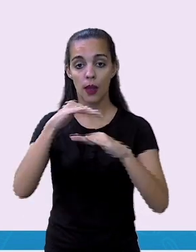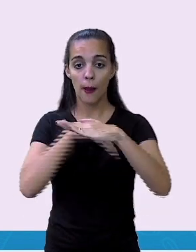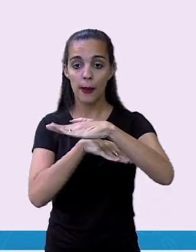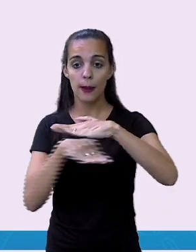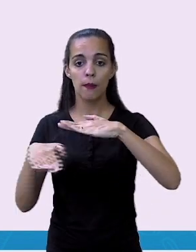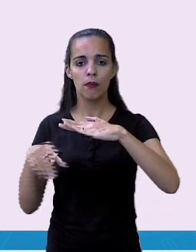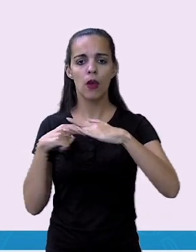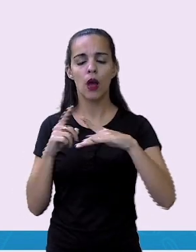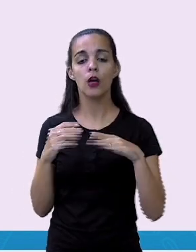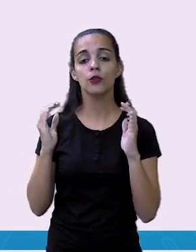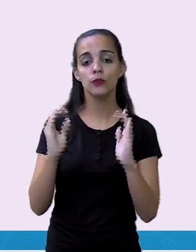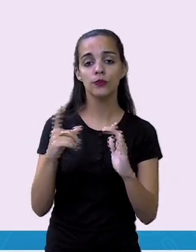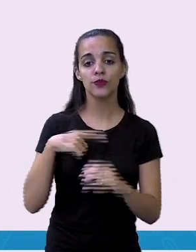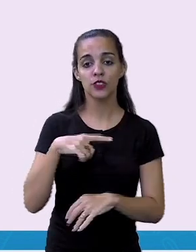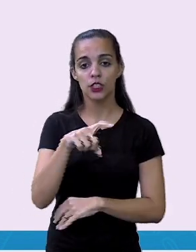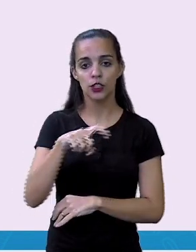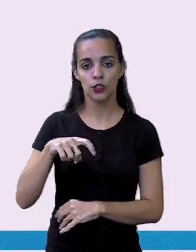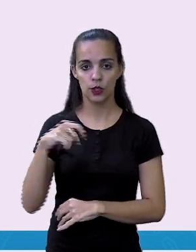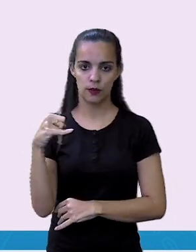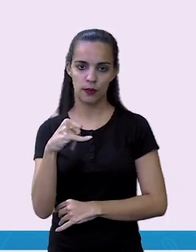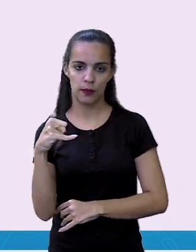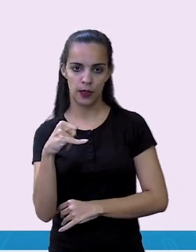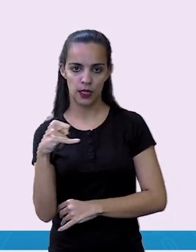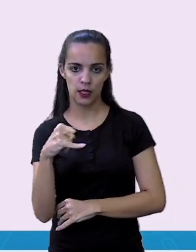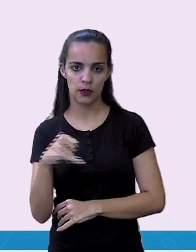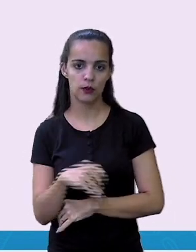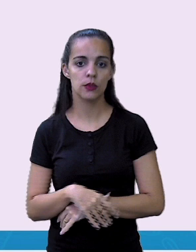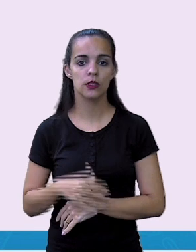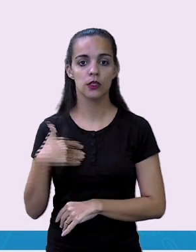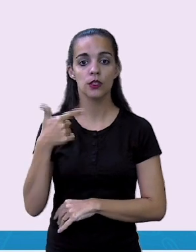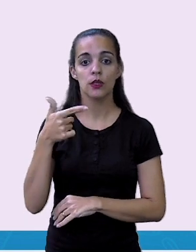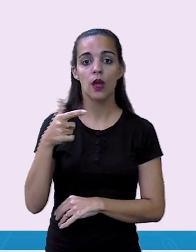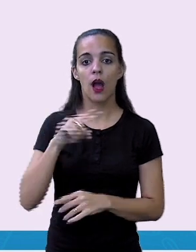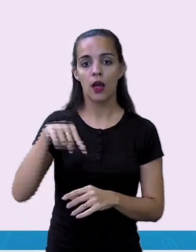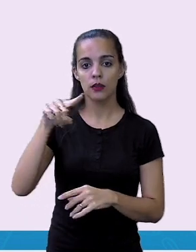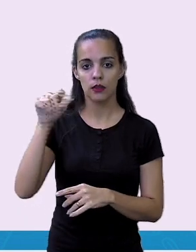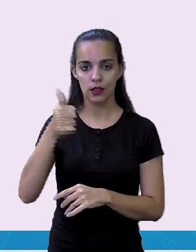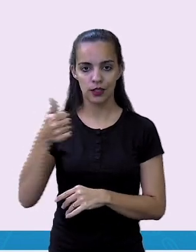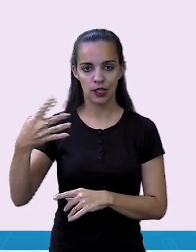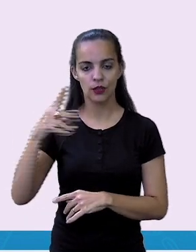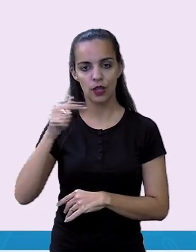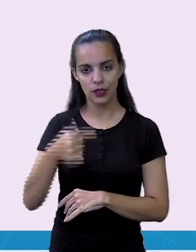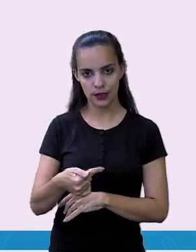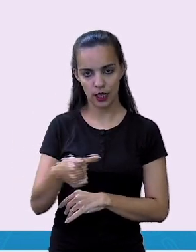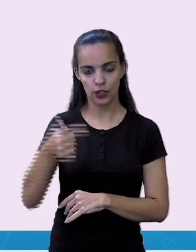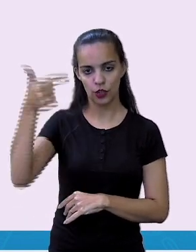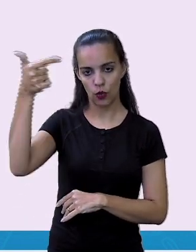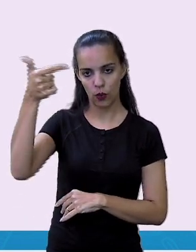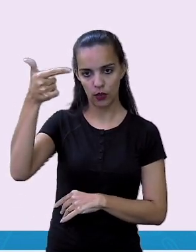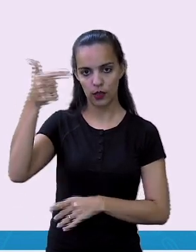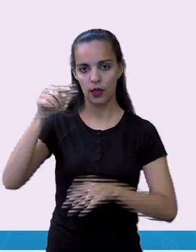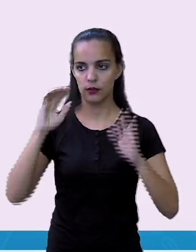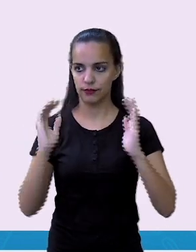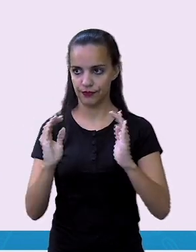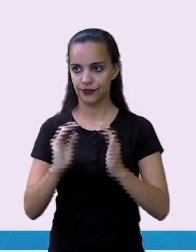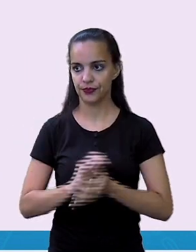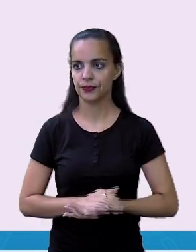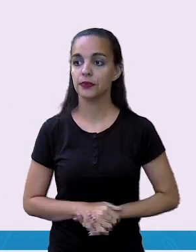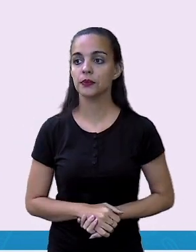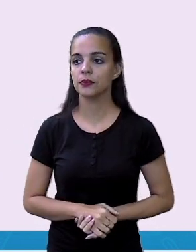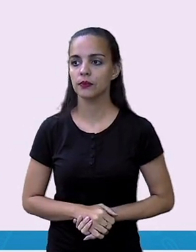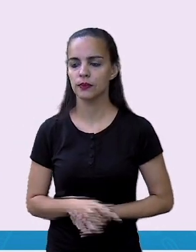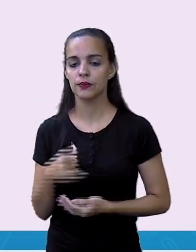x2, x, menos de 49, 7 ao quadrado. Então, eu